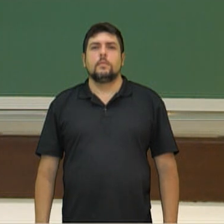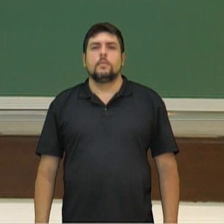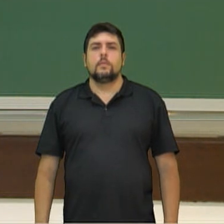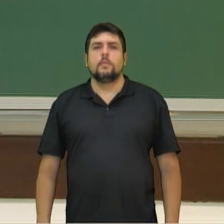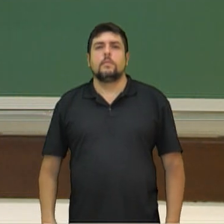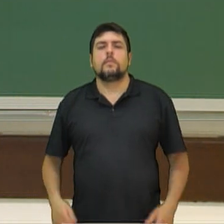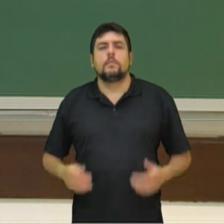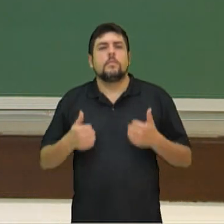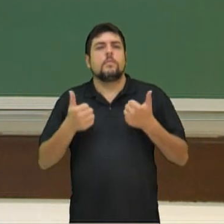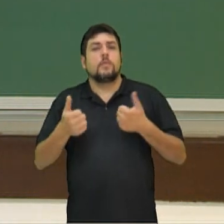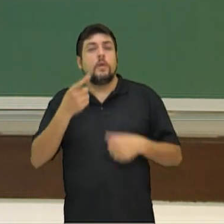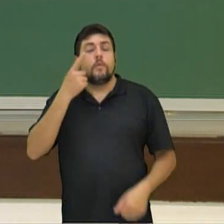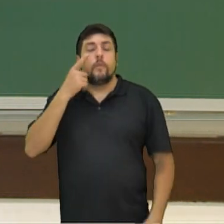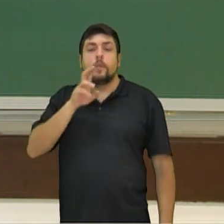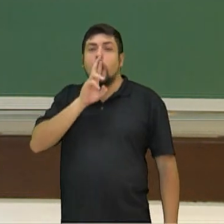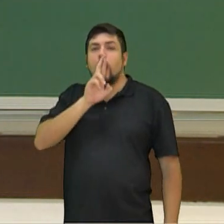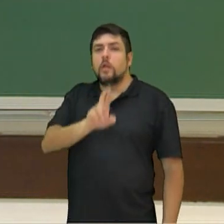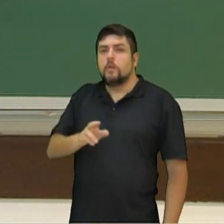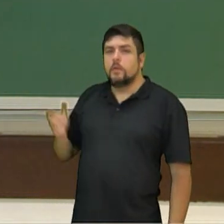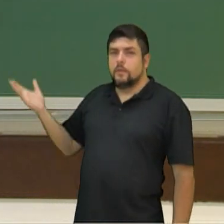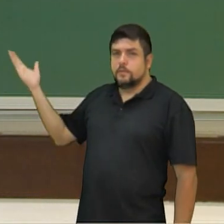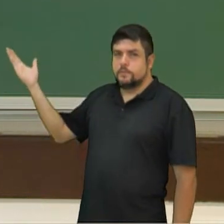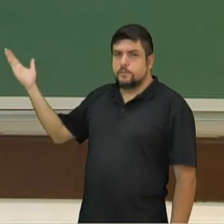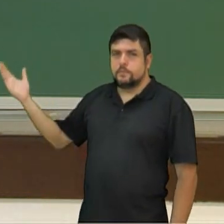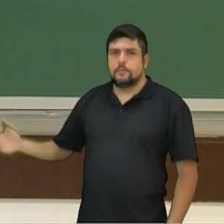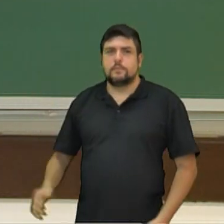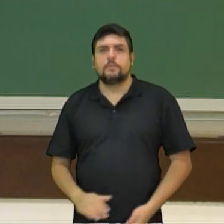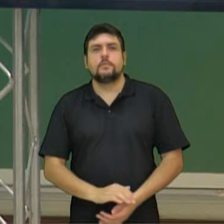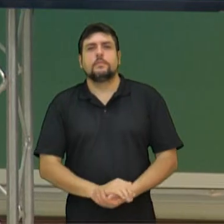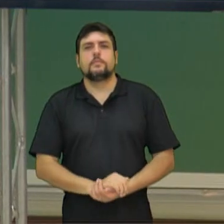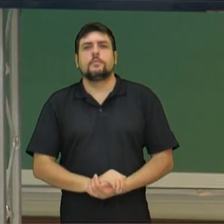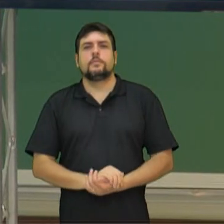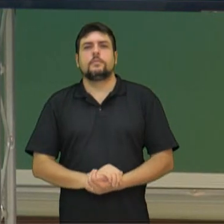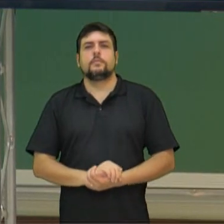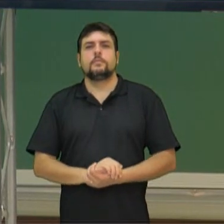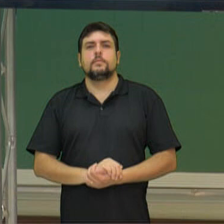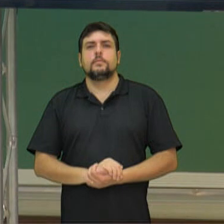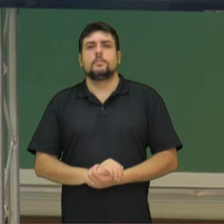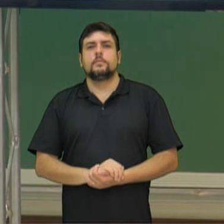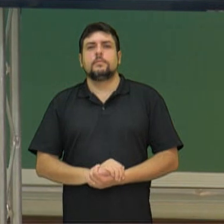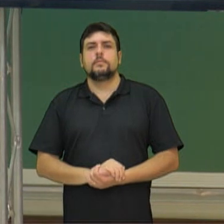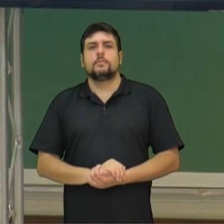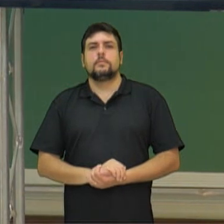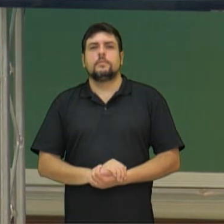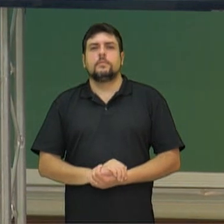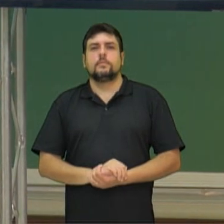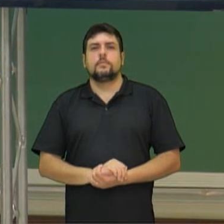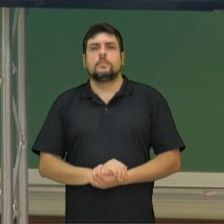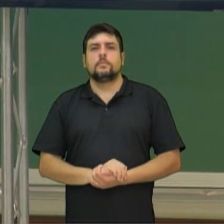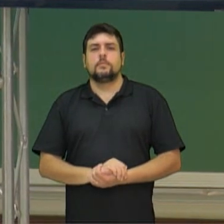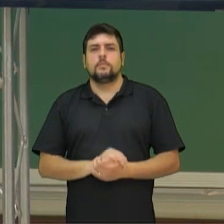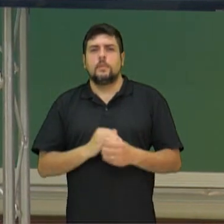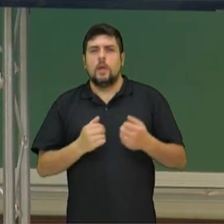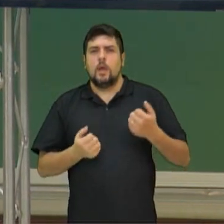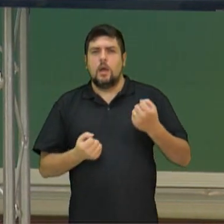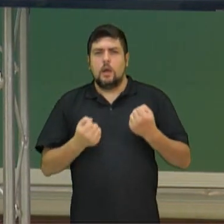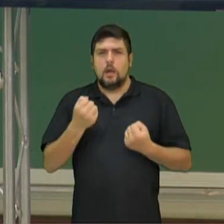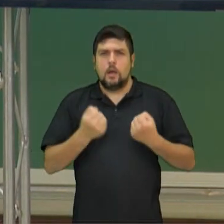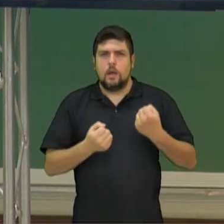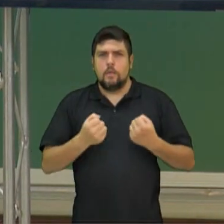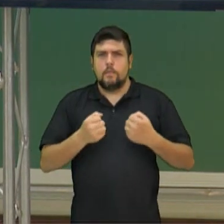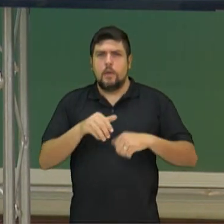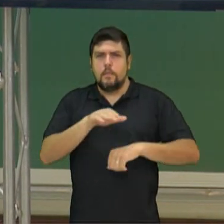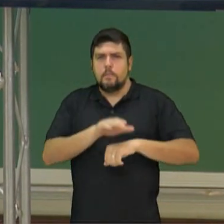Bora ver nossas respostas aqui? Então, olha só. Cars are faster than buses. Carros são